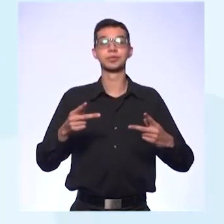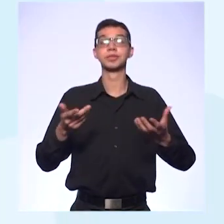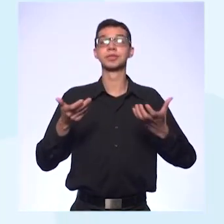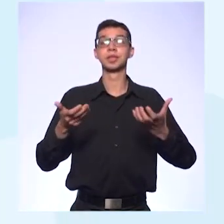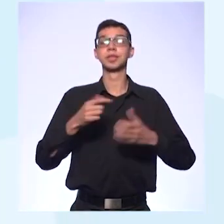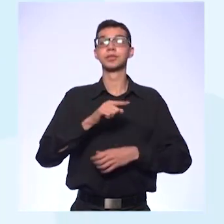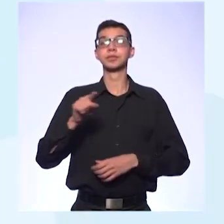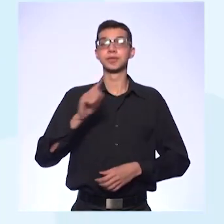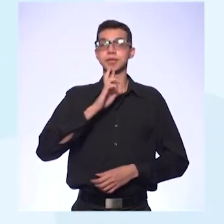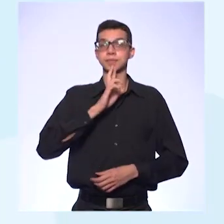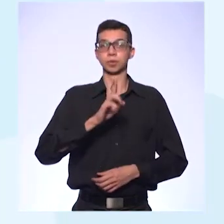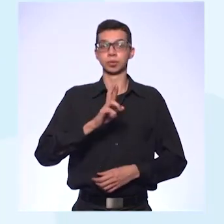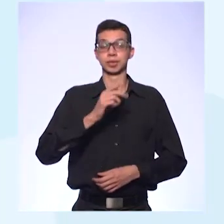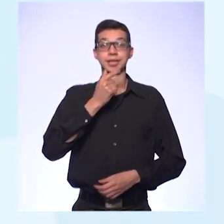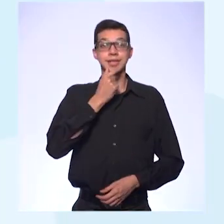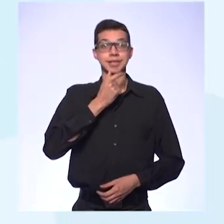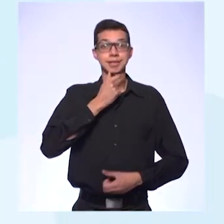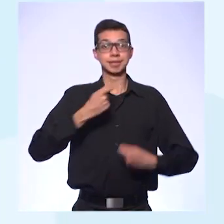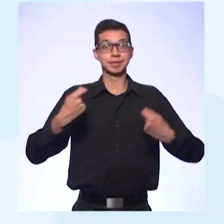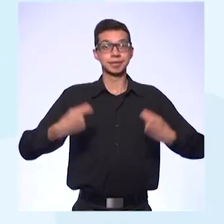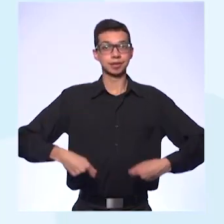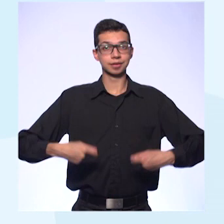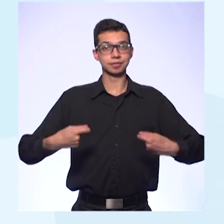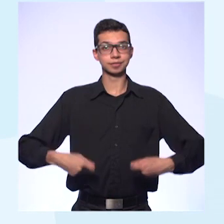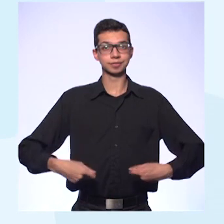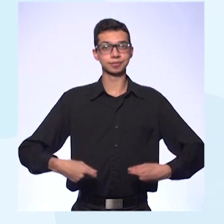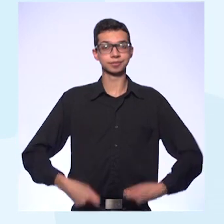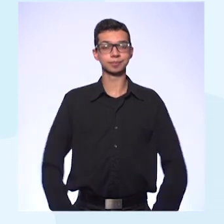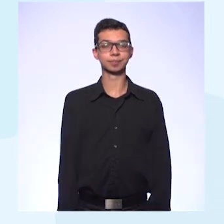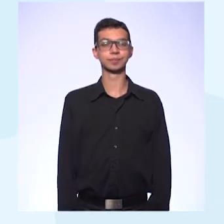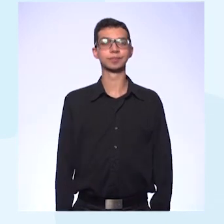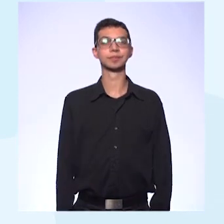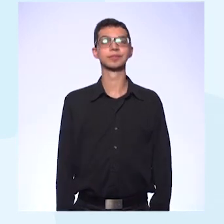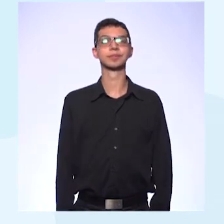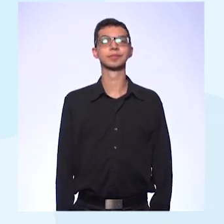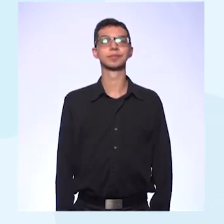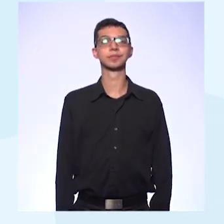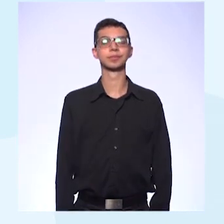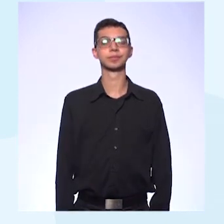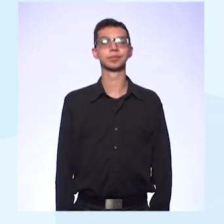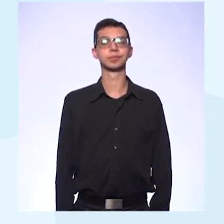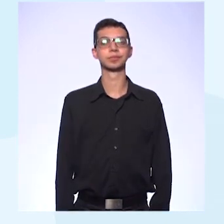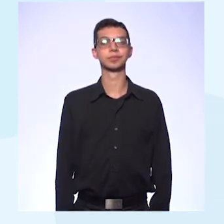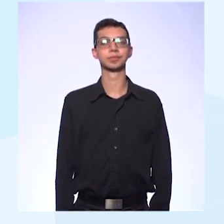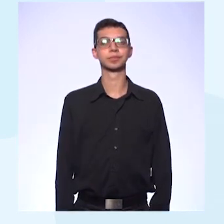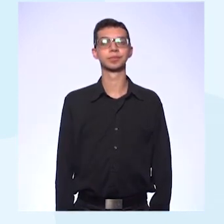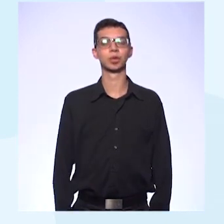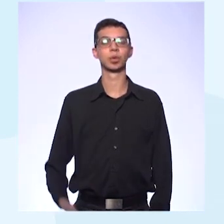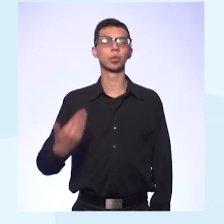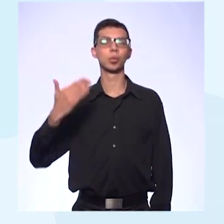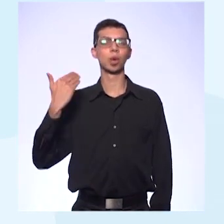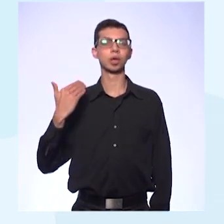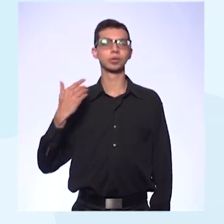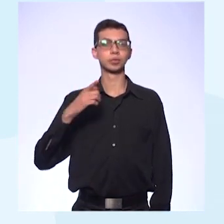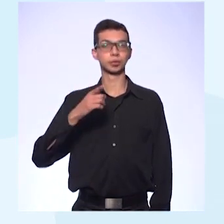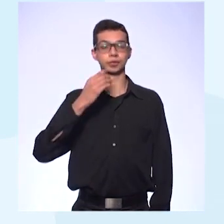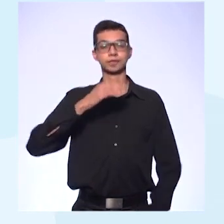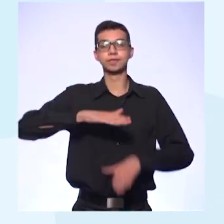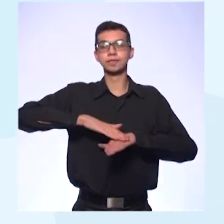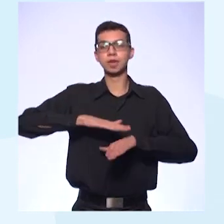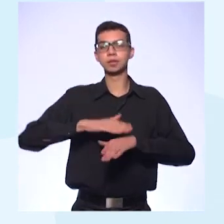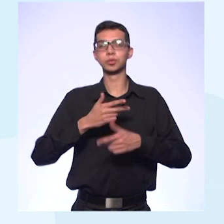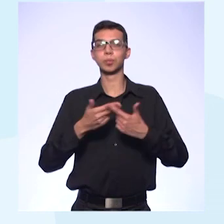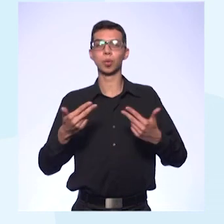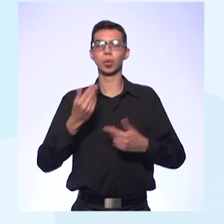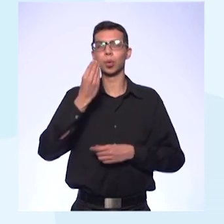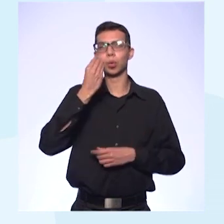vocês respondam em inglês. Quando foi a última vez que você conduziu um experimento?